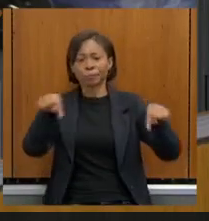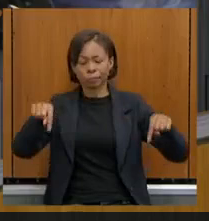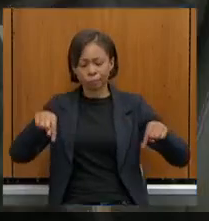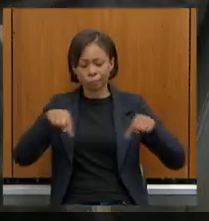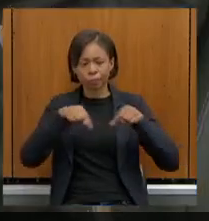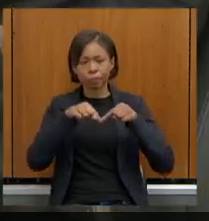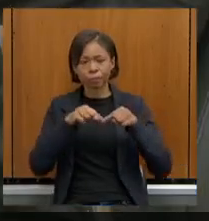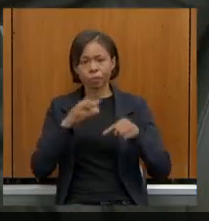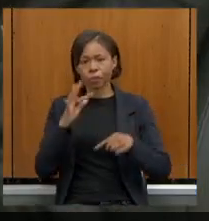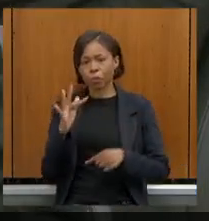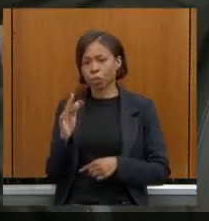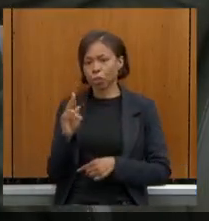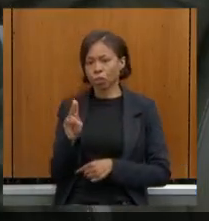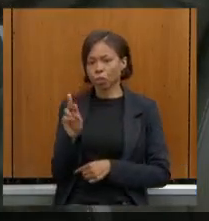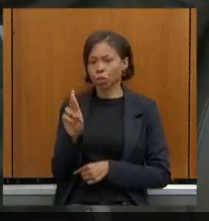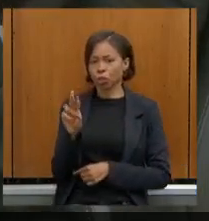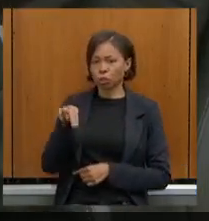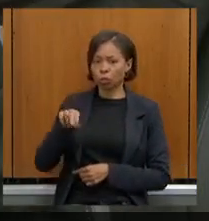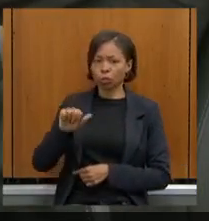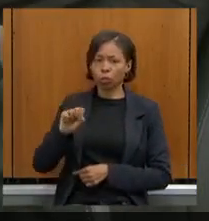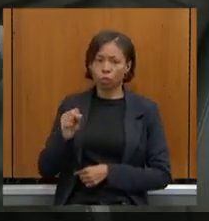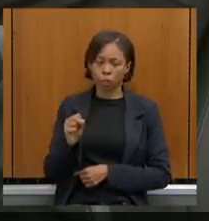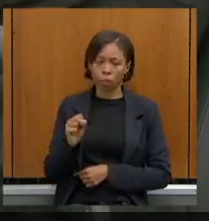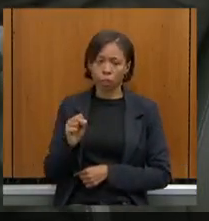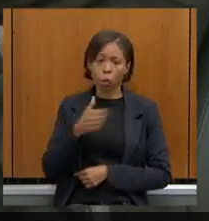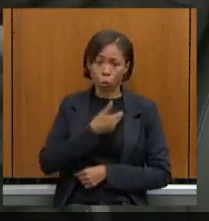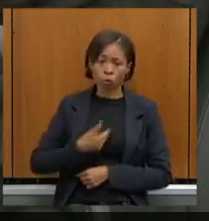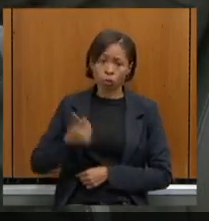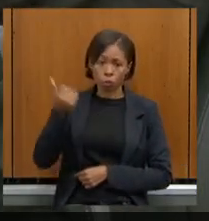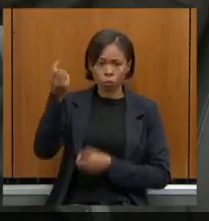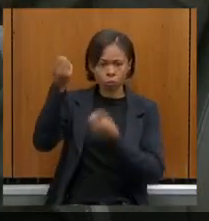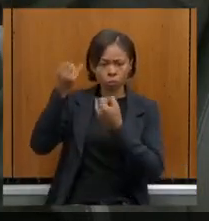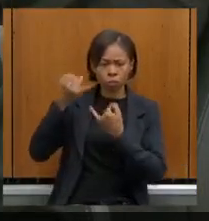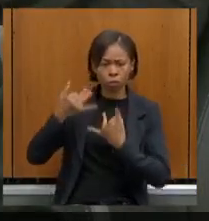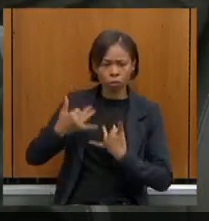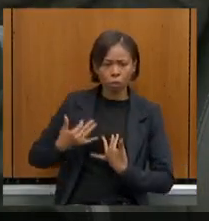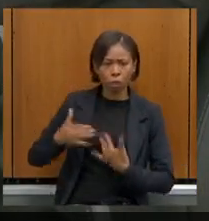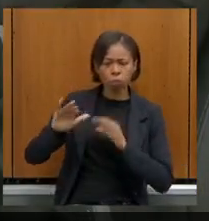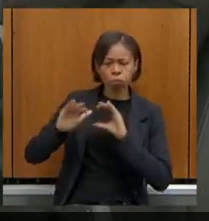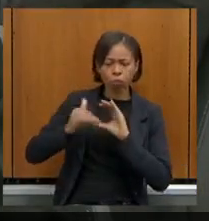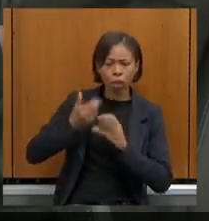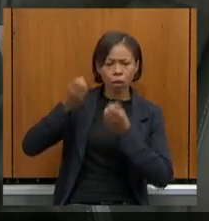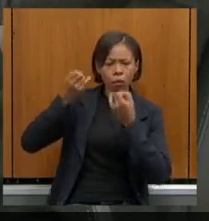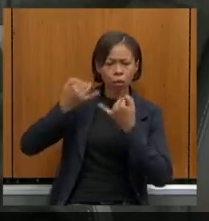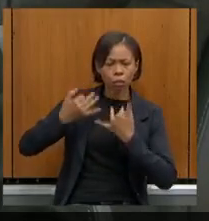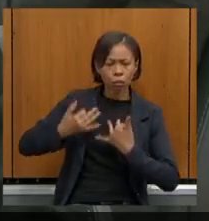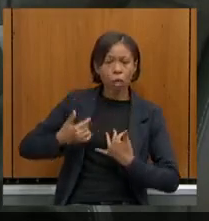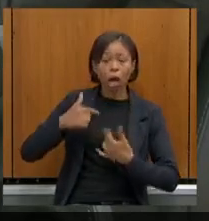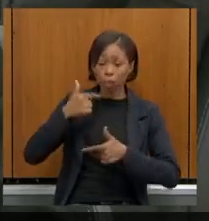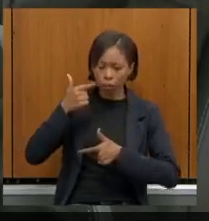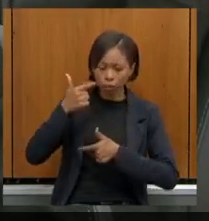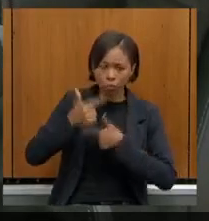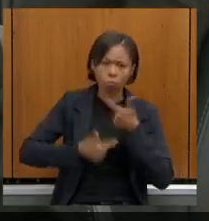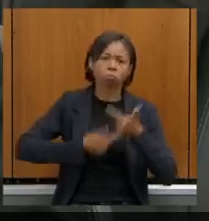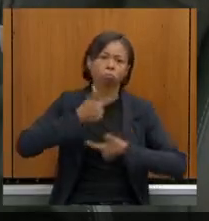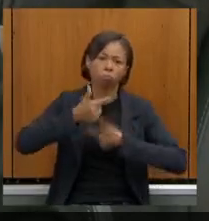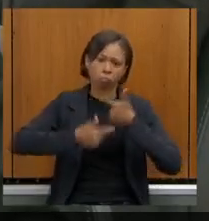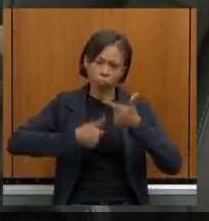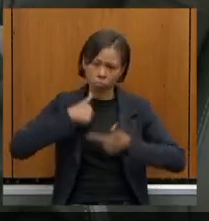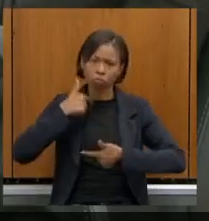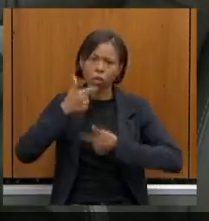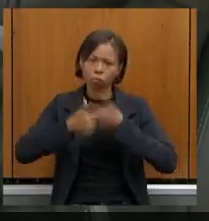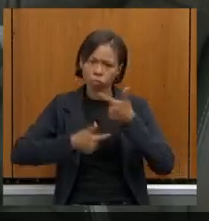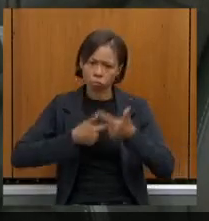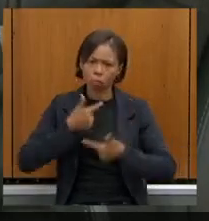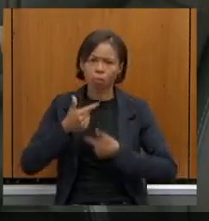mensagem me explicou o contexto e imediatamente nós começamos a trabalhar a situação é a seguinte é de muita agonia